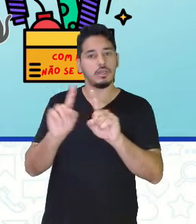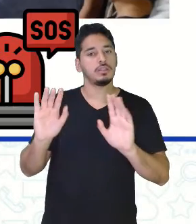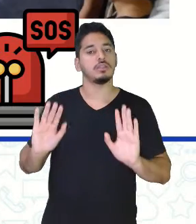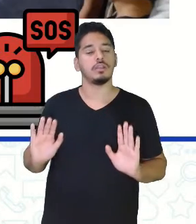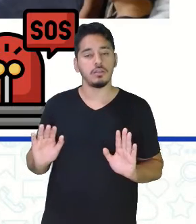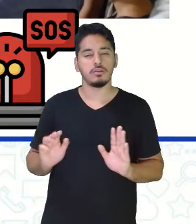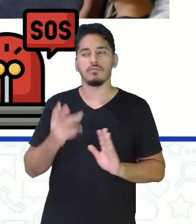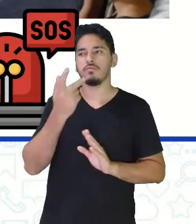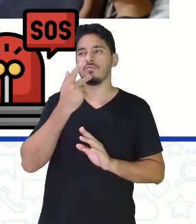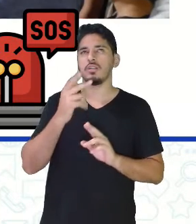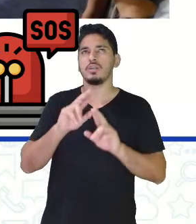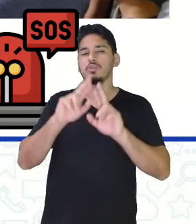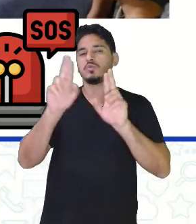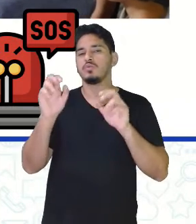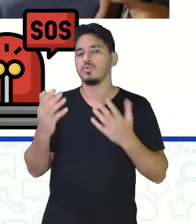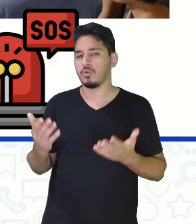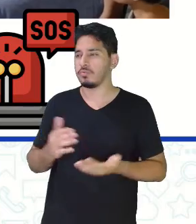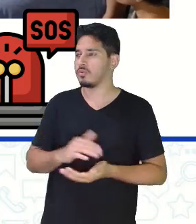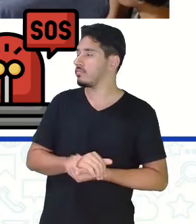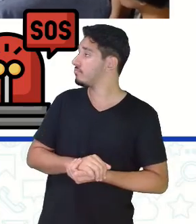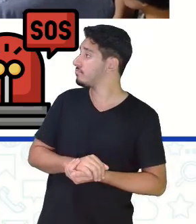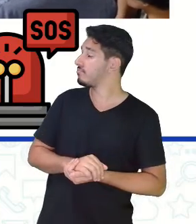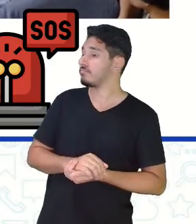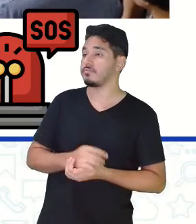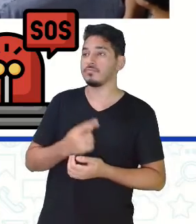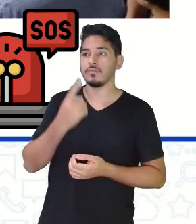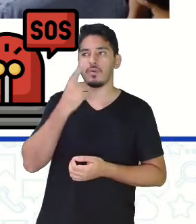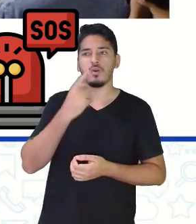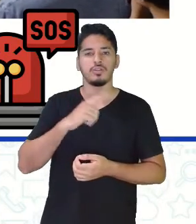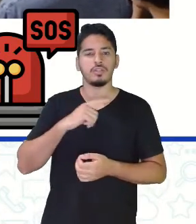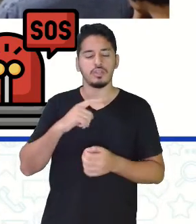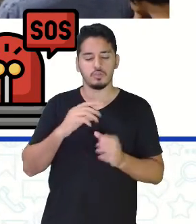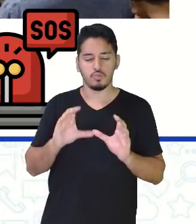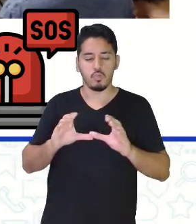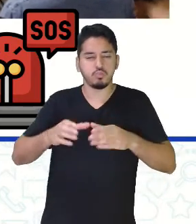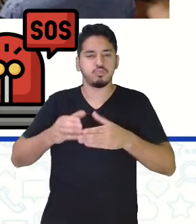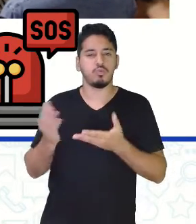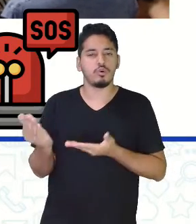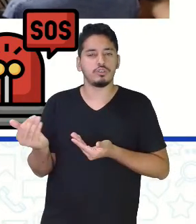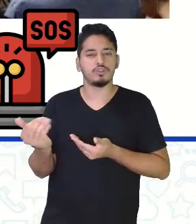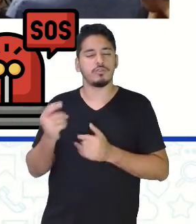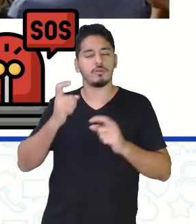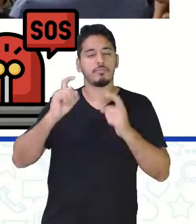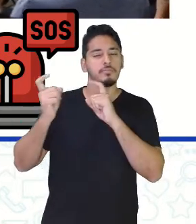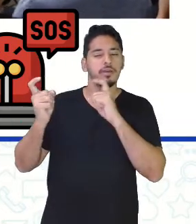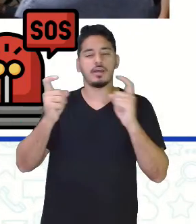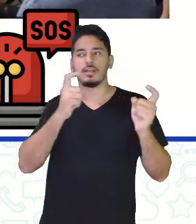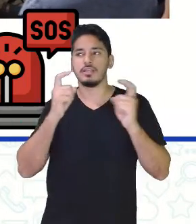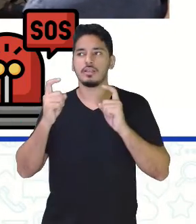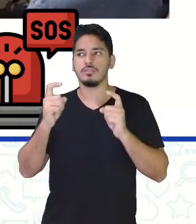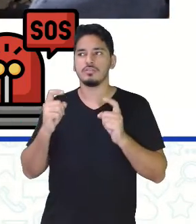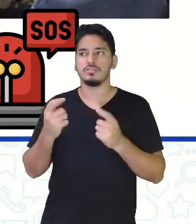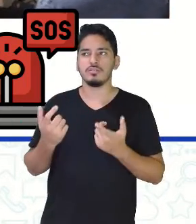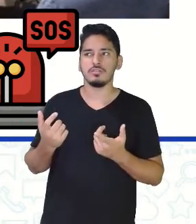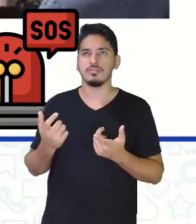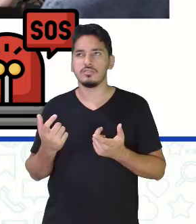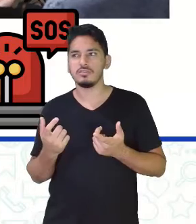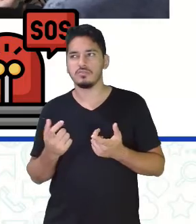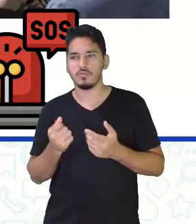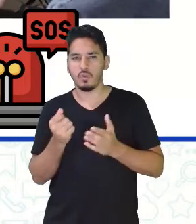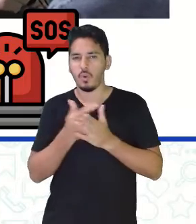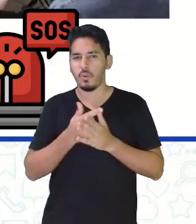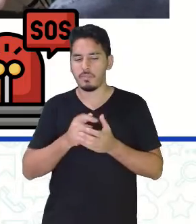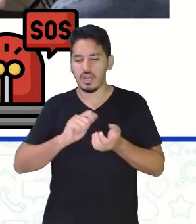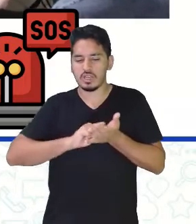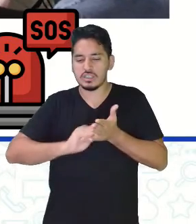a respeito de... Eu trouxe essa tela aqui, que tem esse grupo de jovens que estão discutindo se vão ou não comprar